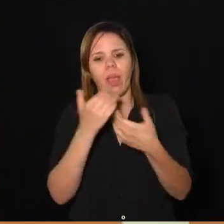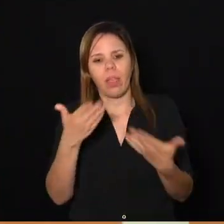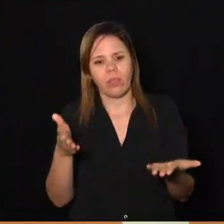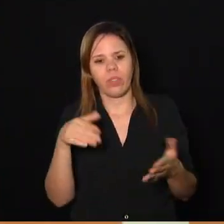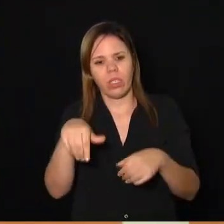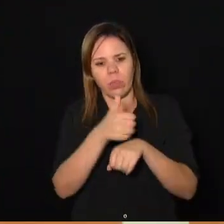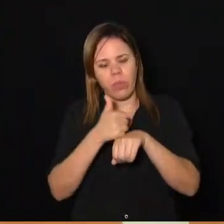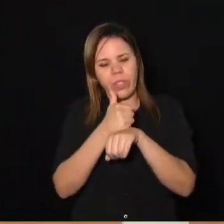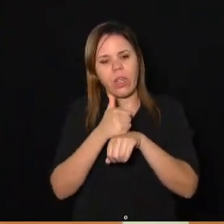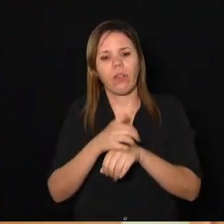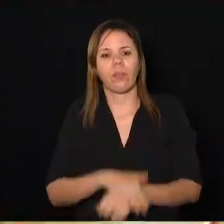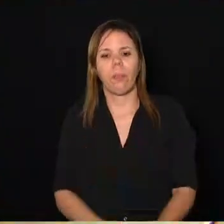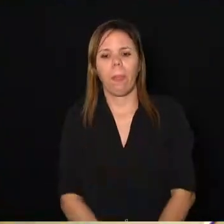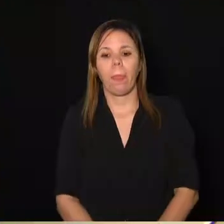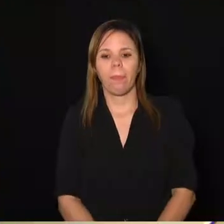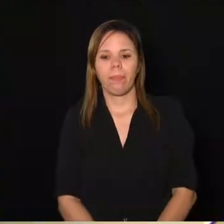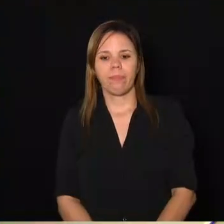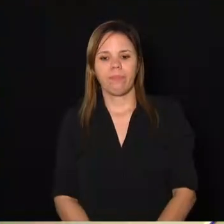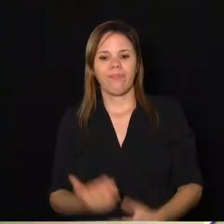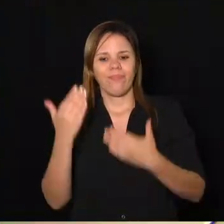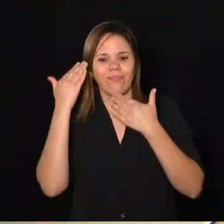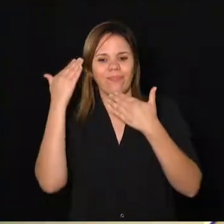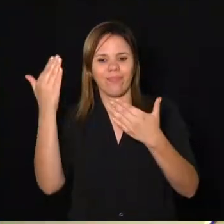obrigado obrigado Caroline